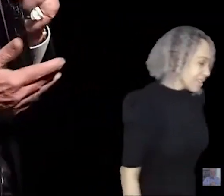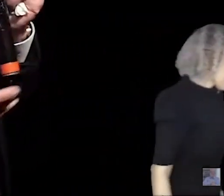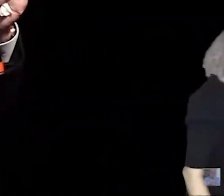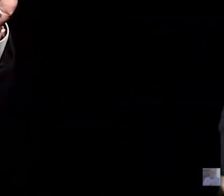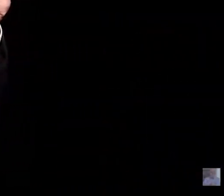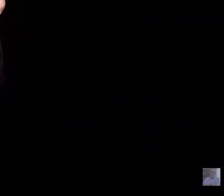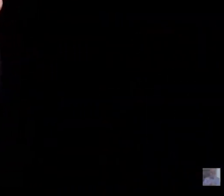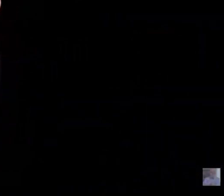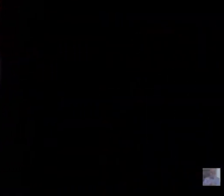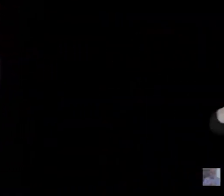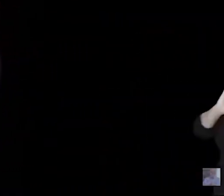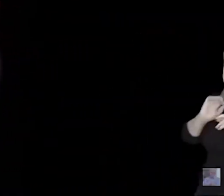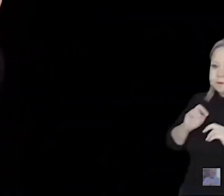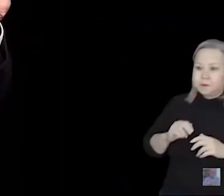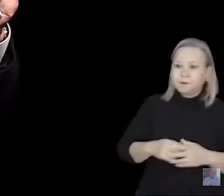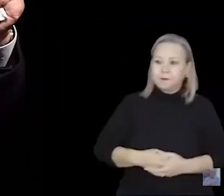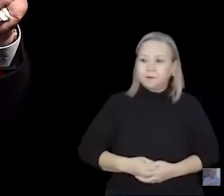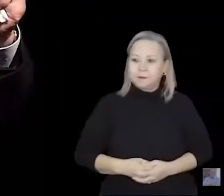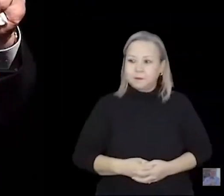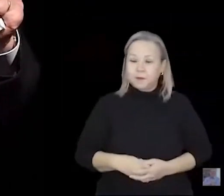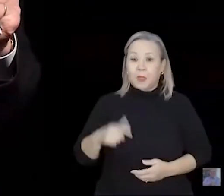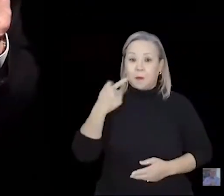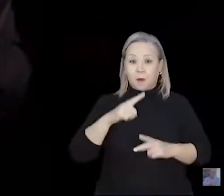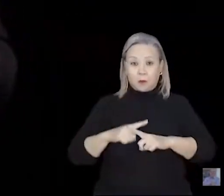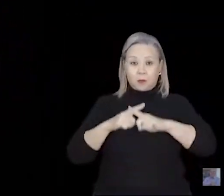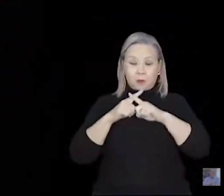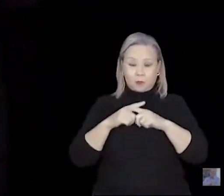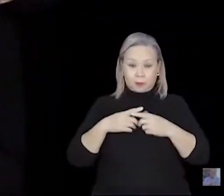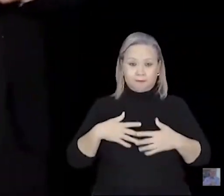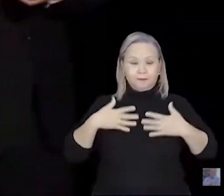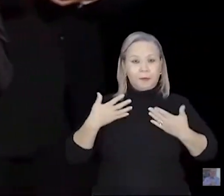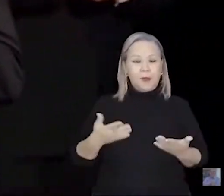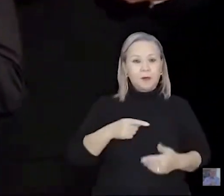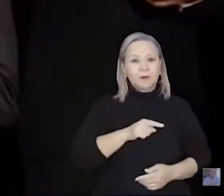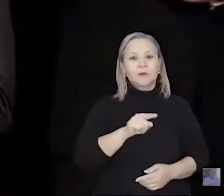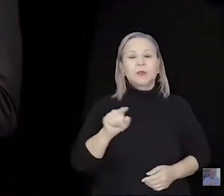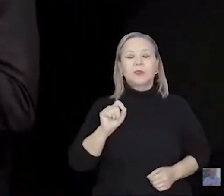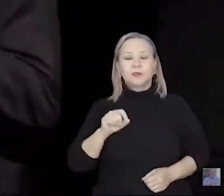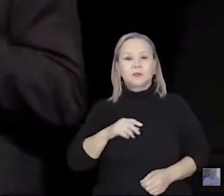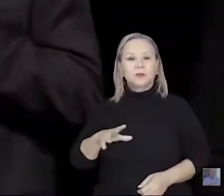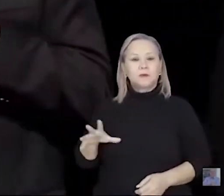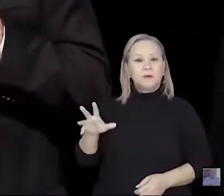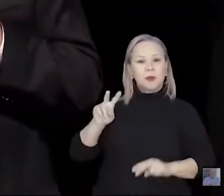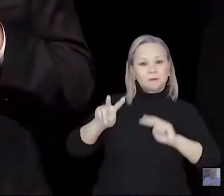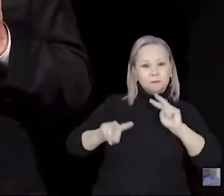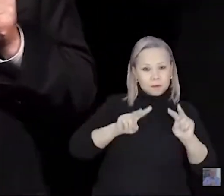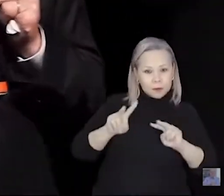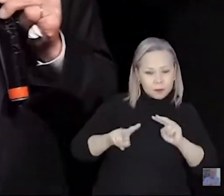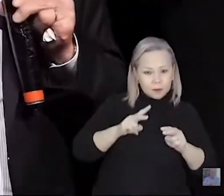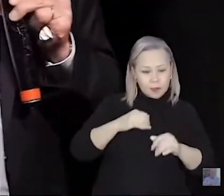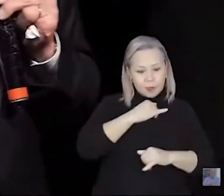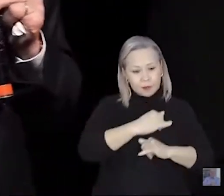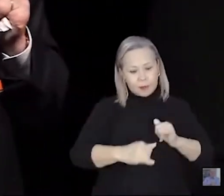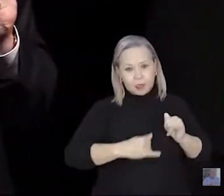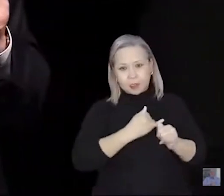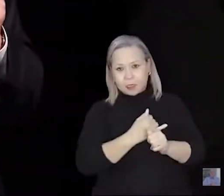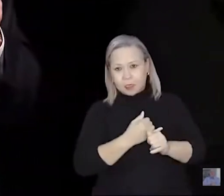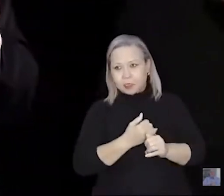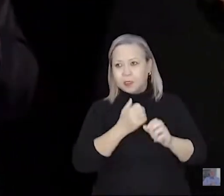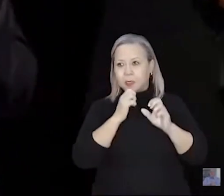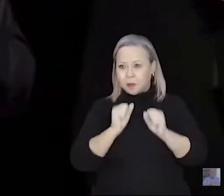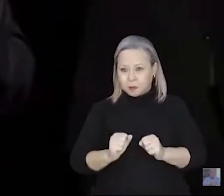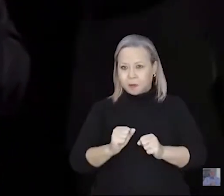outra disputa eleitoral. Então, se vocês estiverem ouvindo pela internet, voltem para